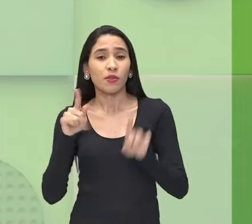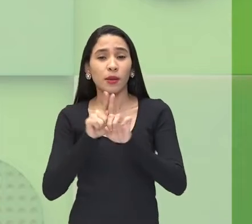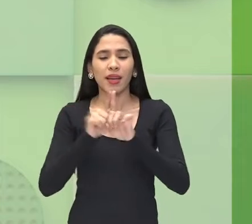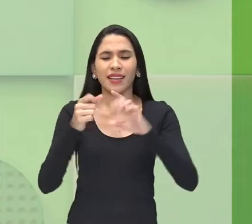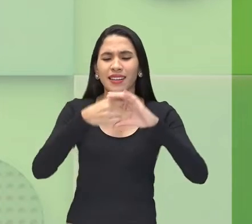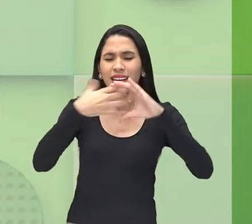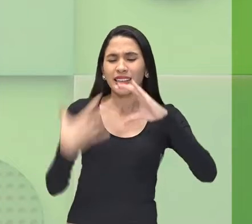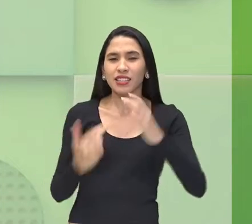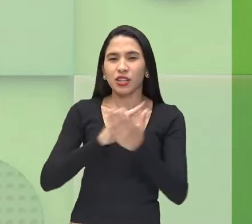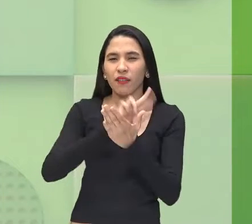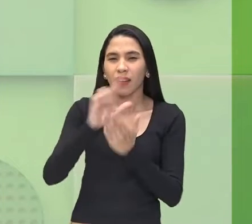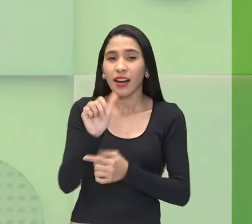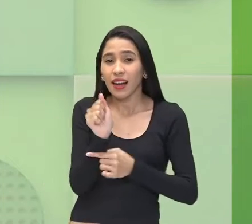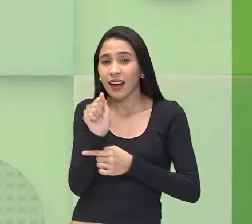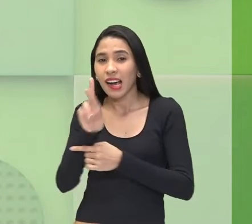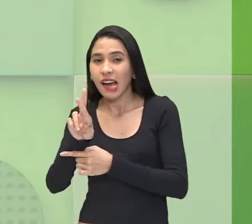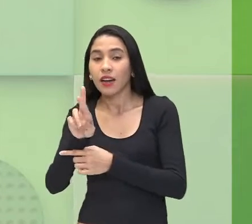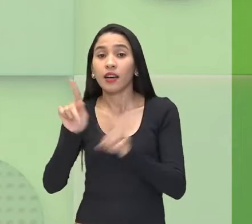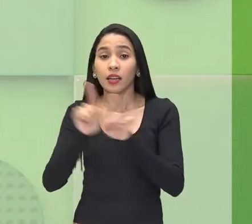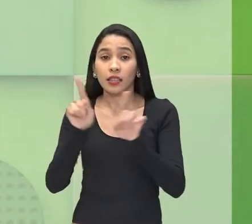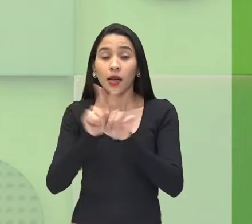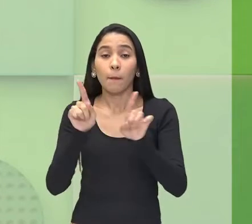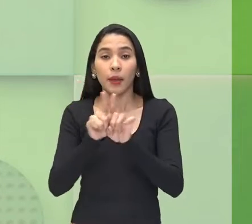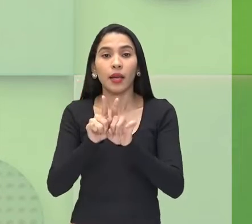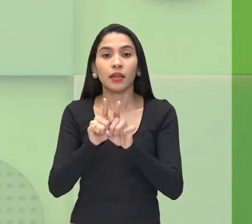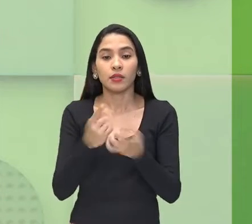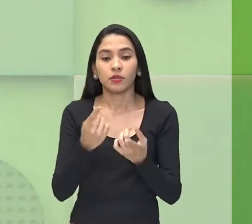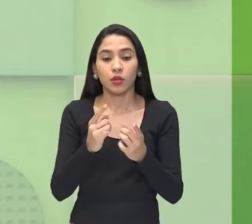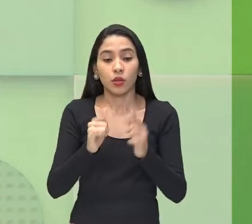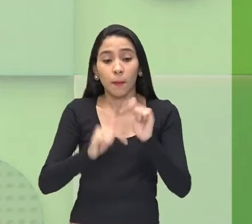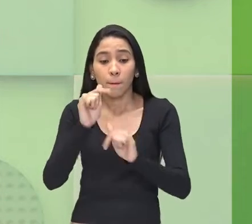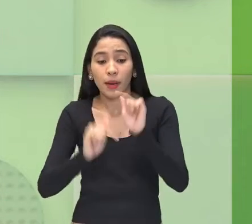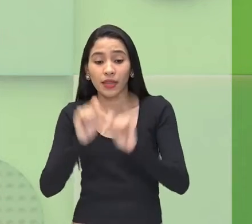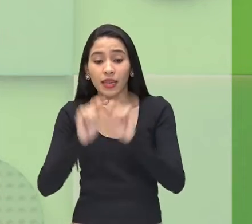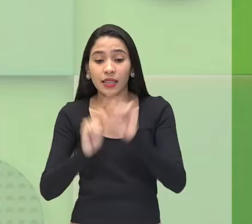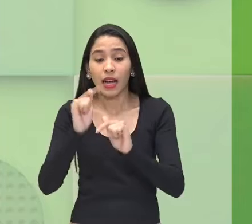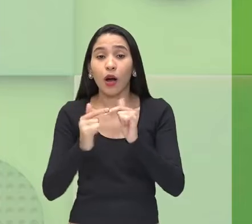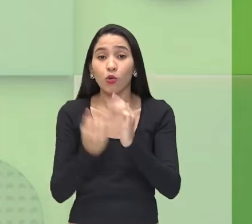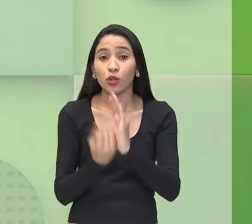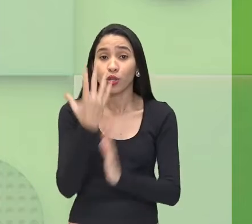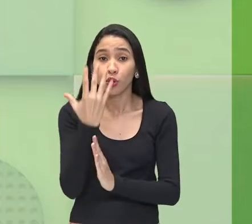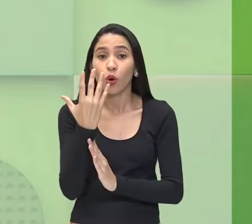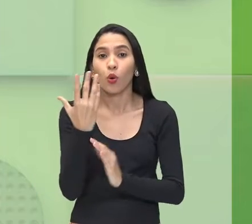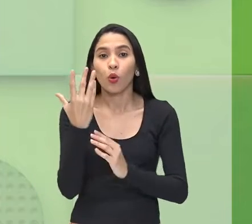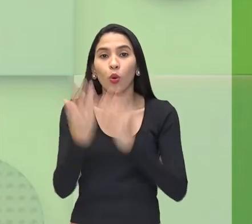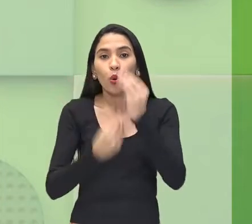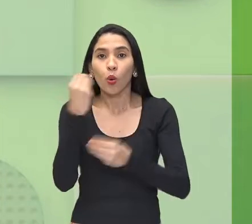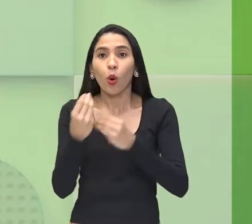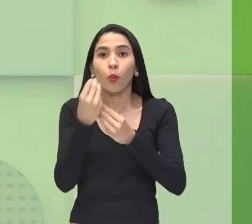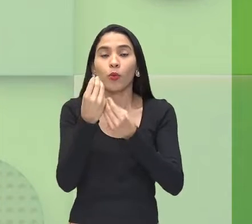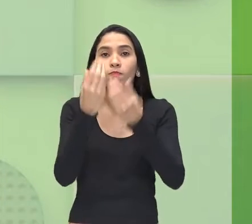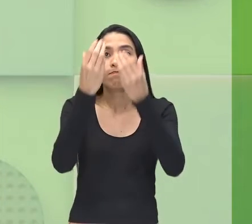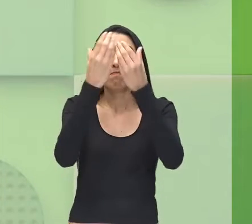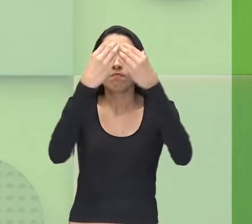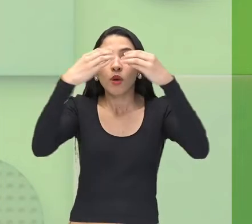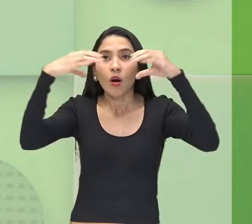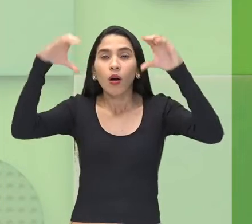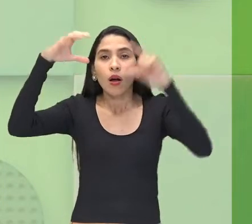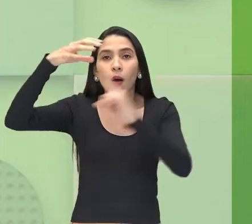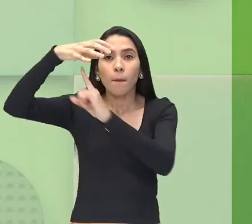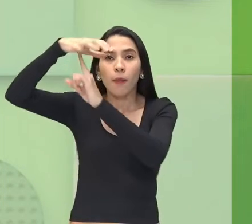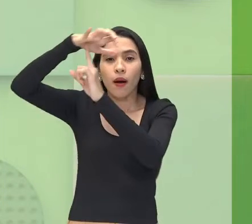desenvolveu objetos que se mantivessem no ar, como balões, e também desenvolveu controle de